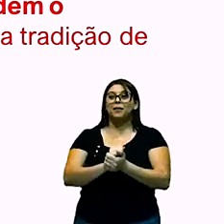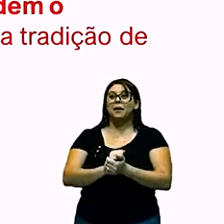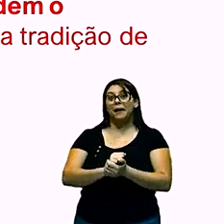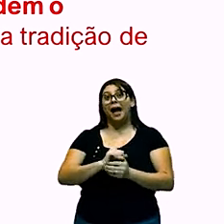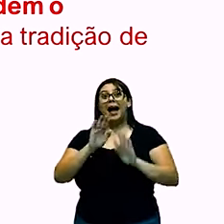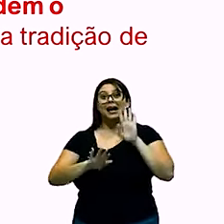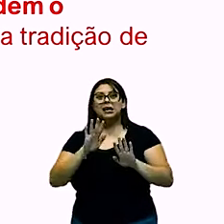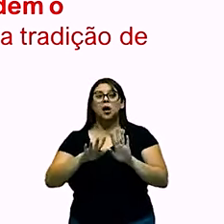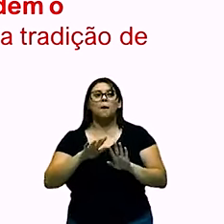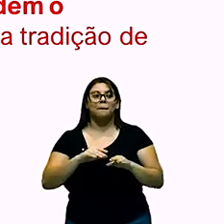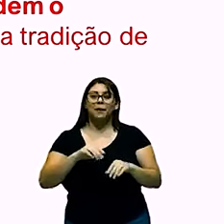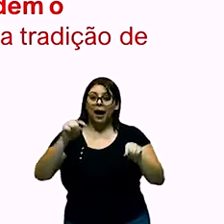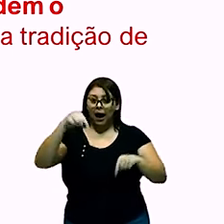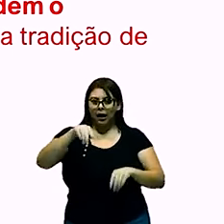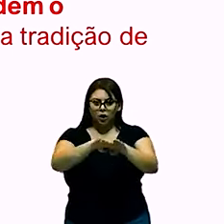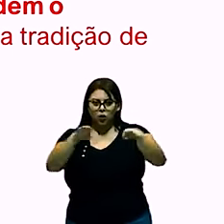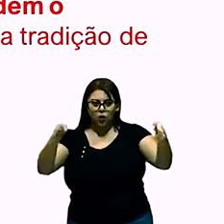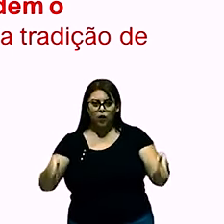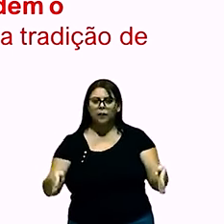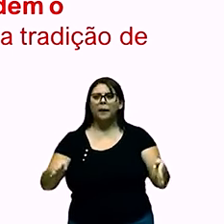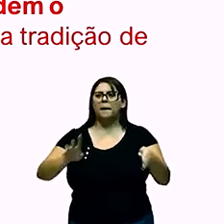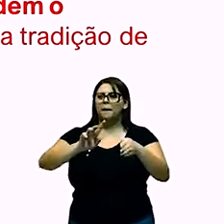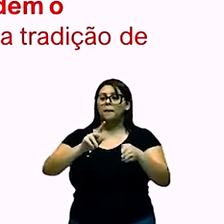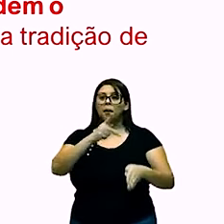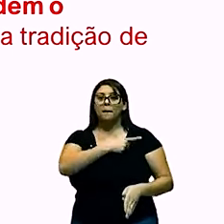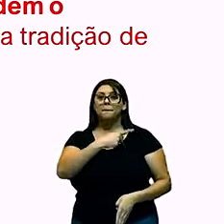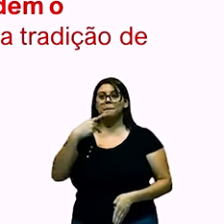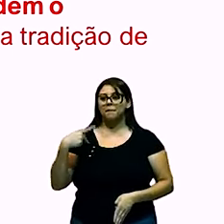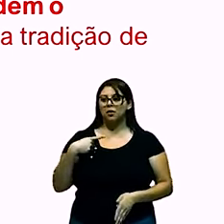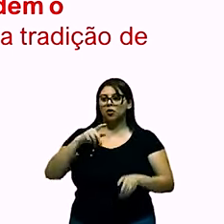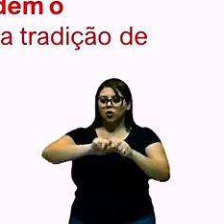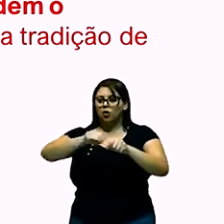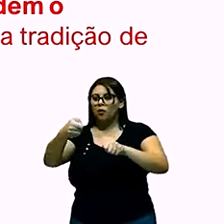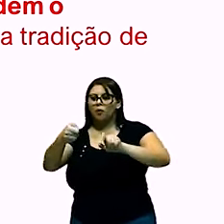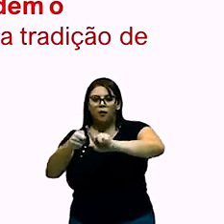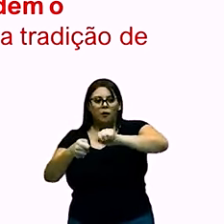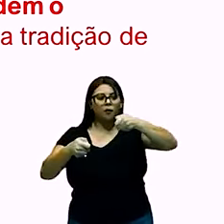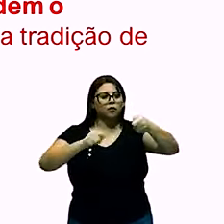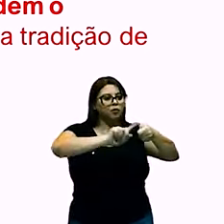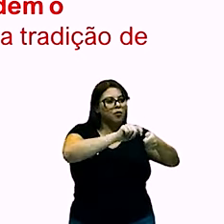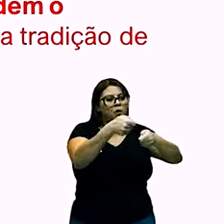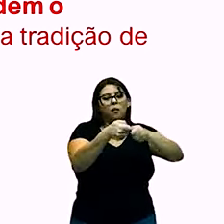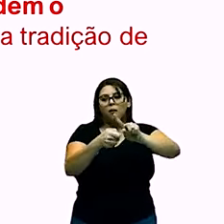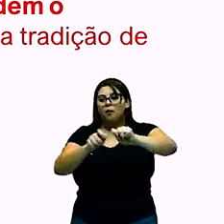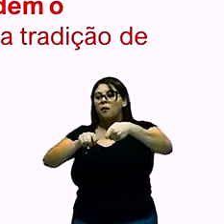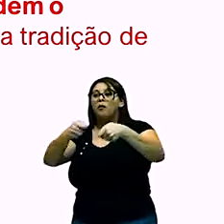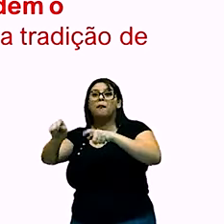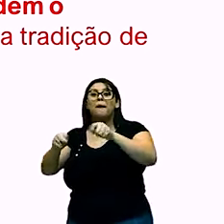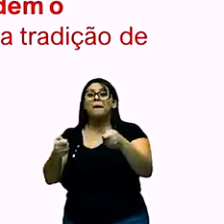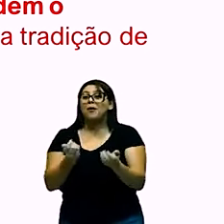pão aqui na mesa, lembra? Os pastores partiam o pão, e a gente via partindo o pão, não é? Tinha aquele